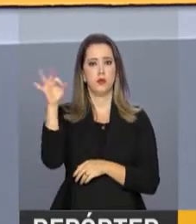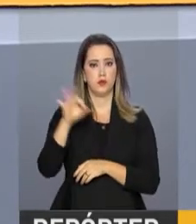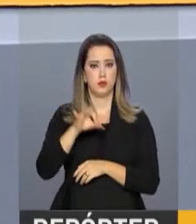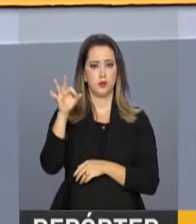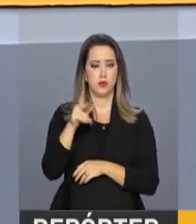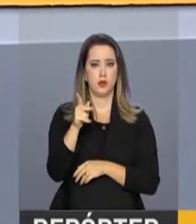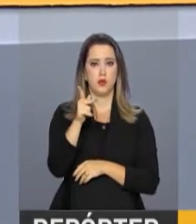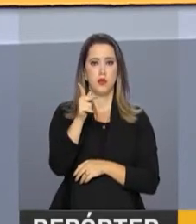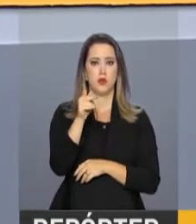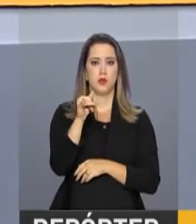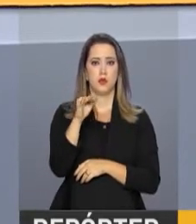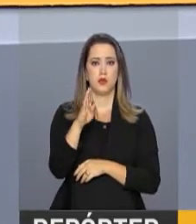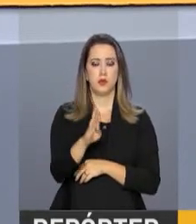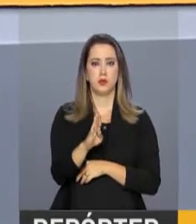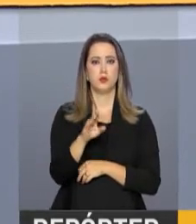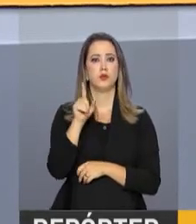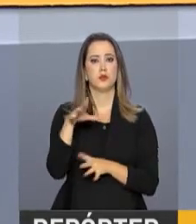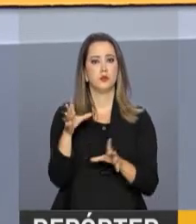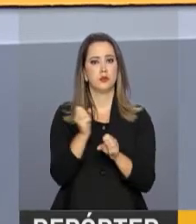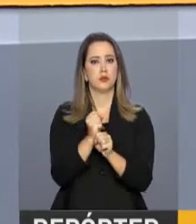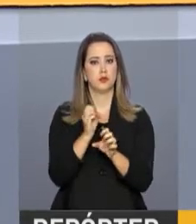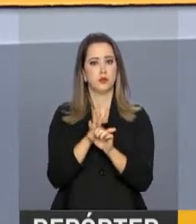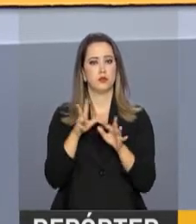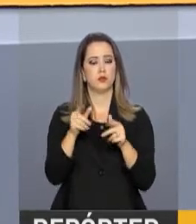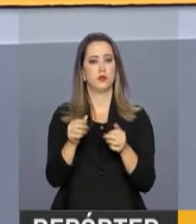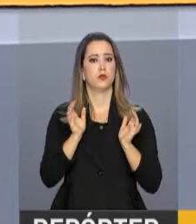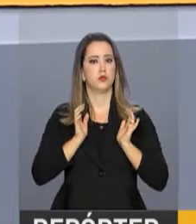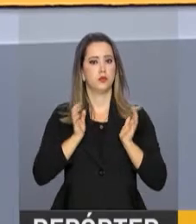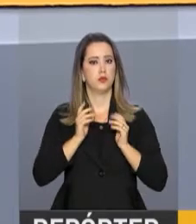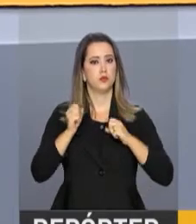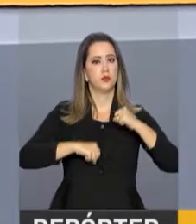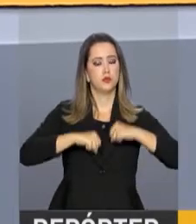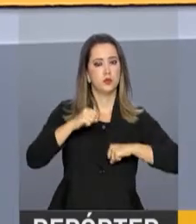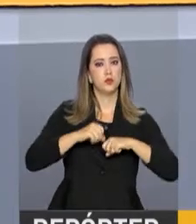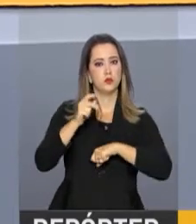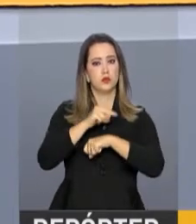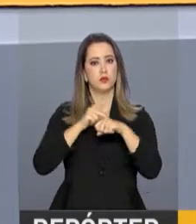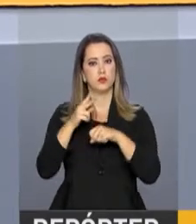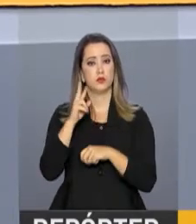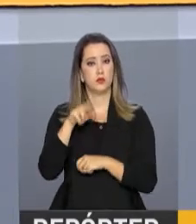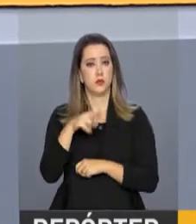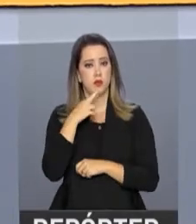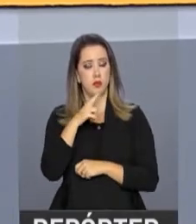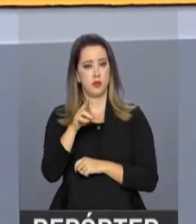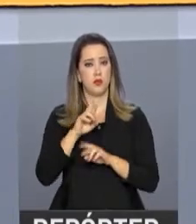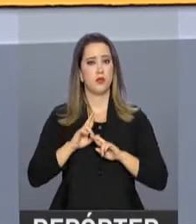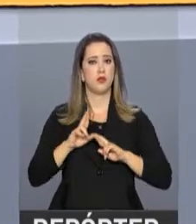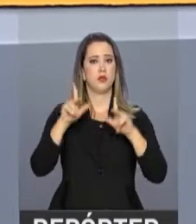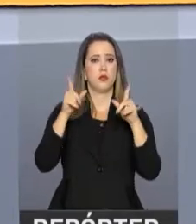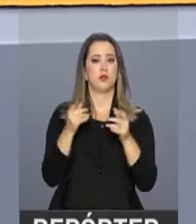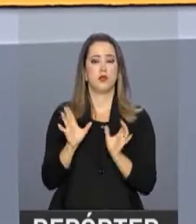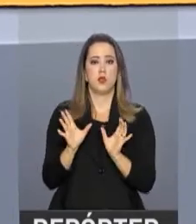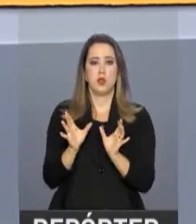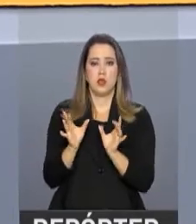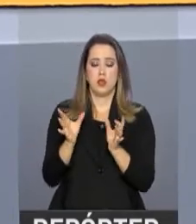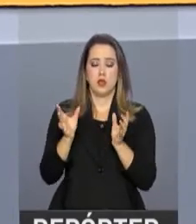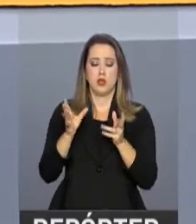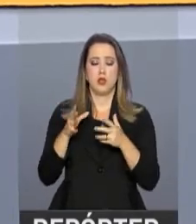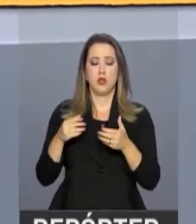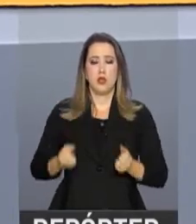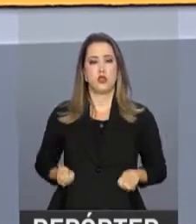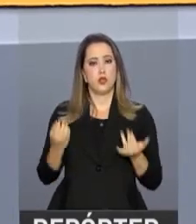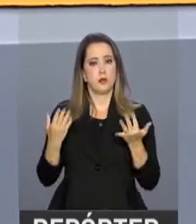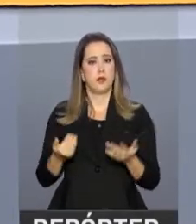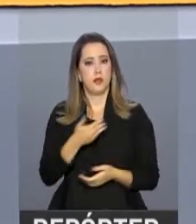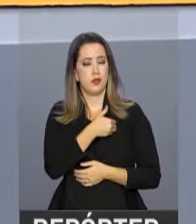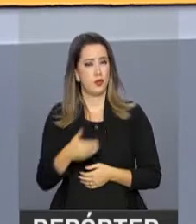cento do produto interno bruto pib que é a soma de toda a riqueza produzida pelo país o resultado é a diferença entre as despesas do governo federal